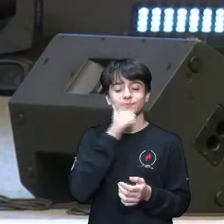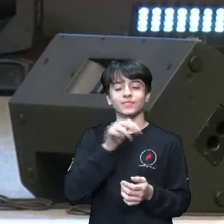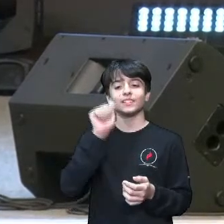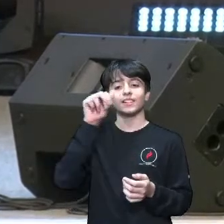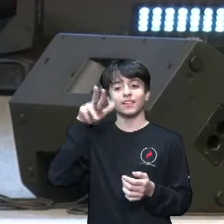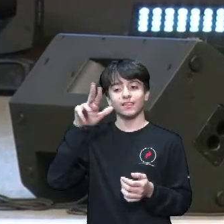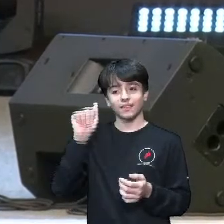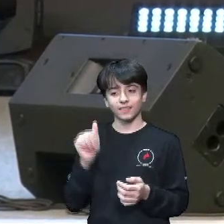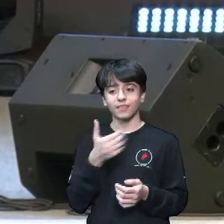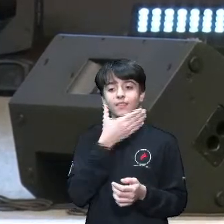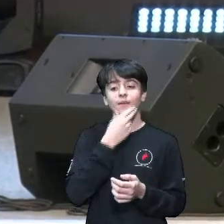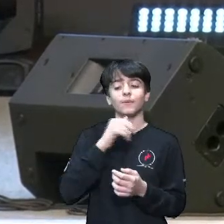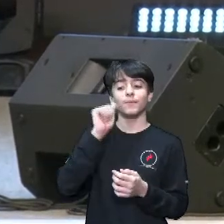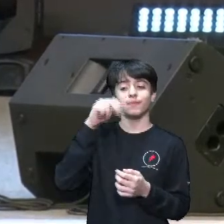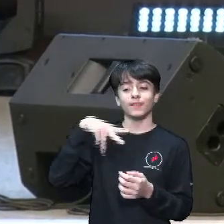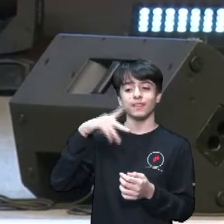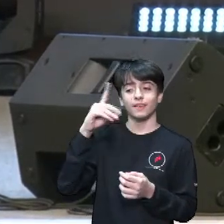André,